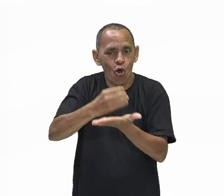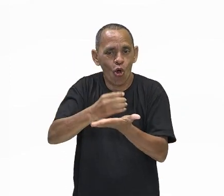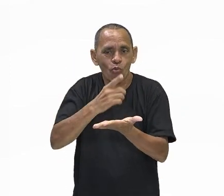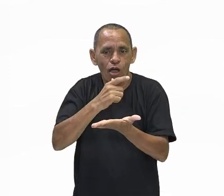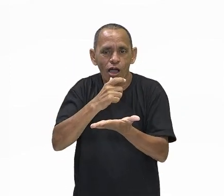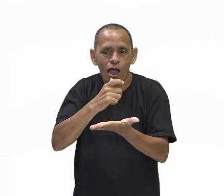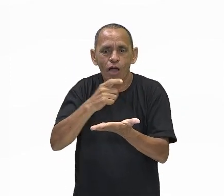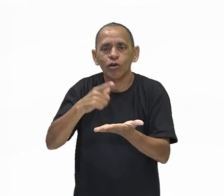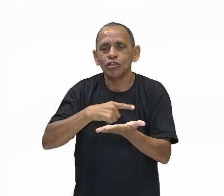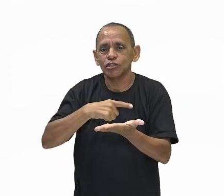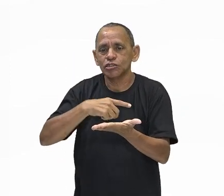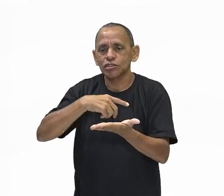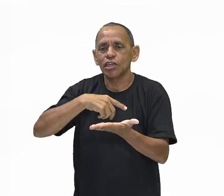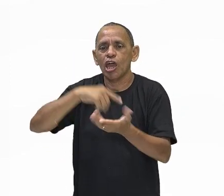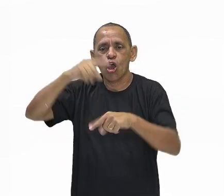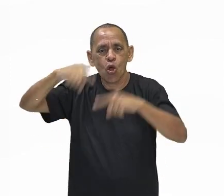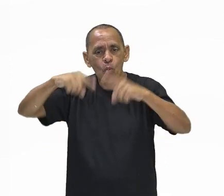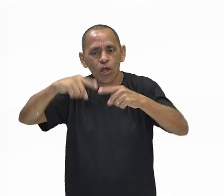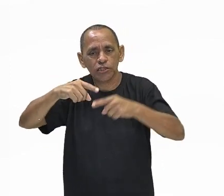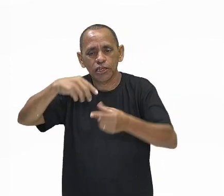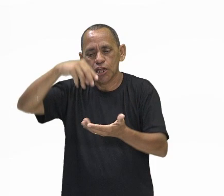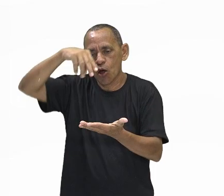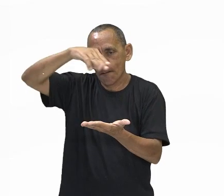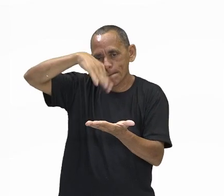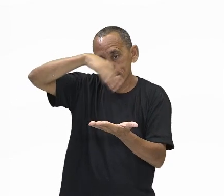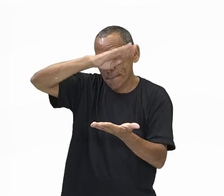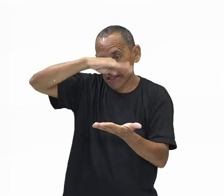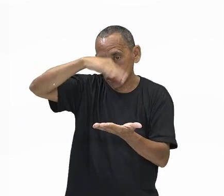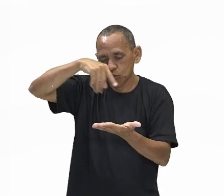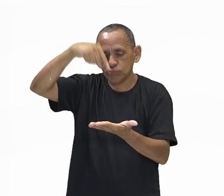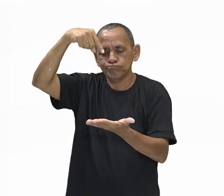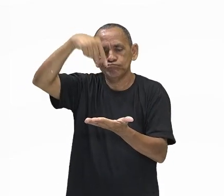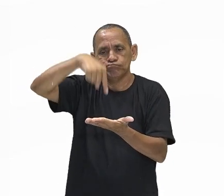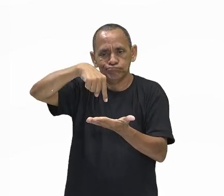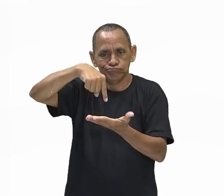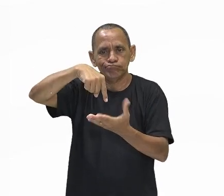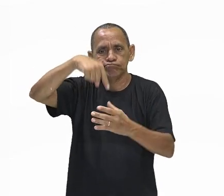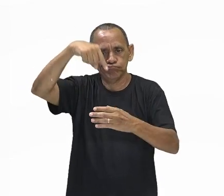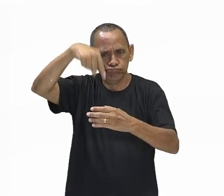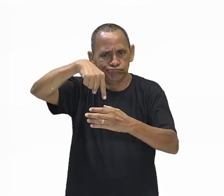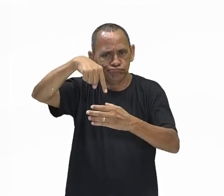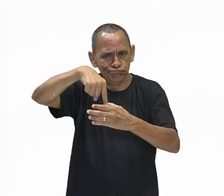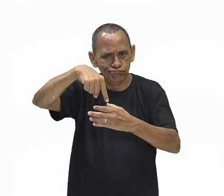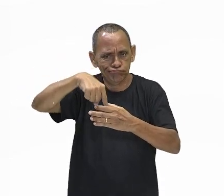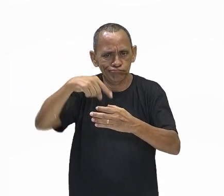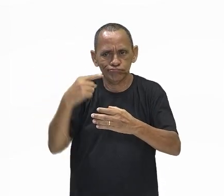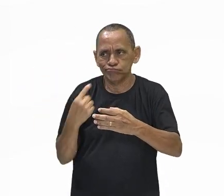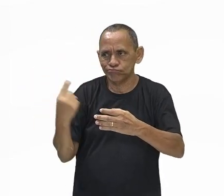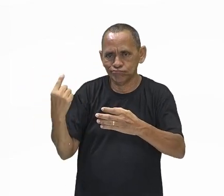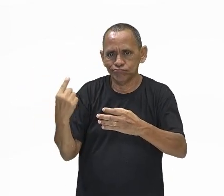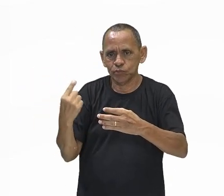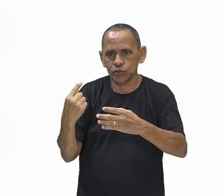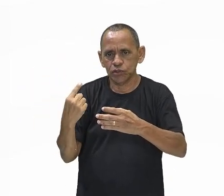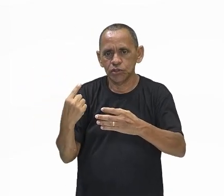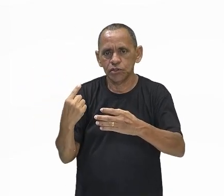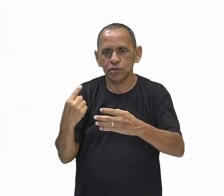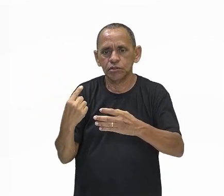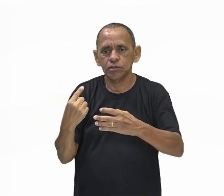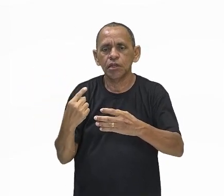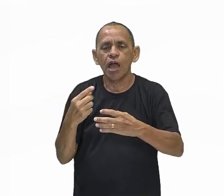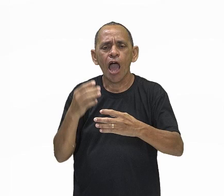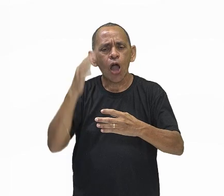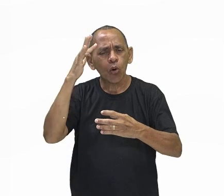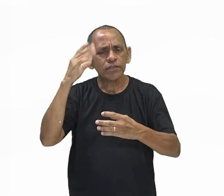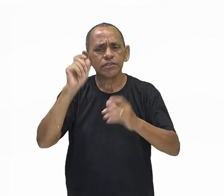que está ocorrendo aí? A luz que se propaga ali a partir do pincel, para que a gente possa enxergar o pincel, o que aconteceu?